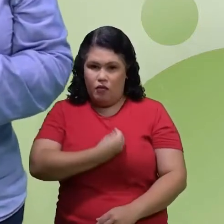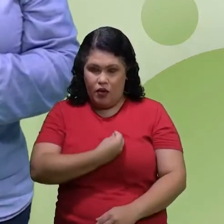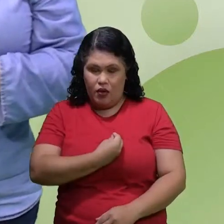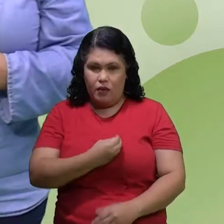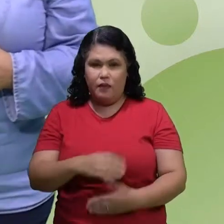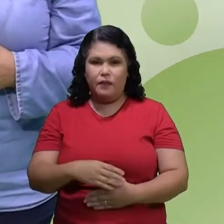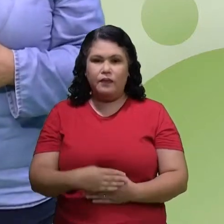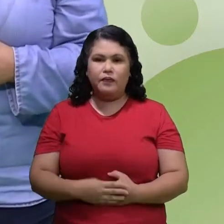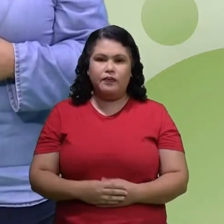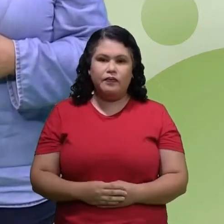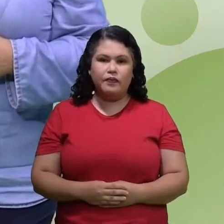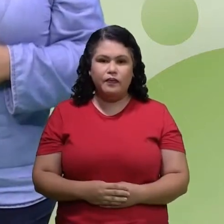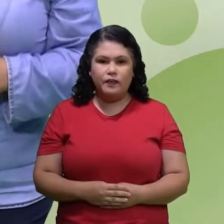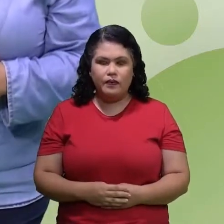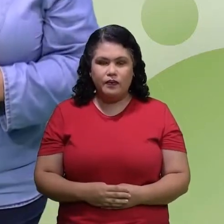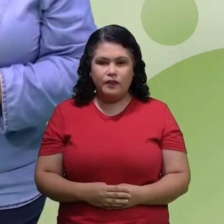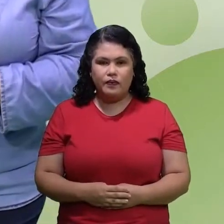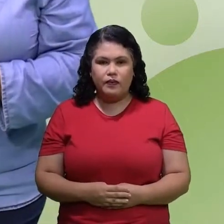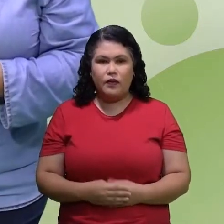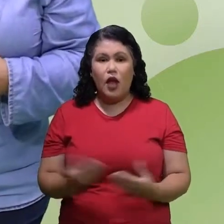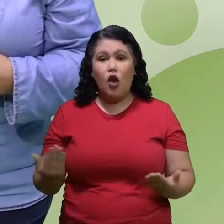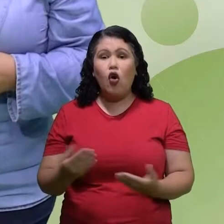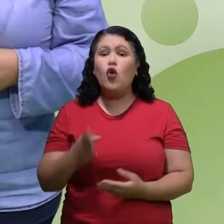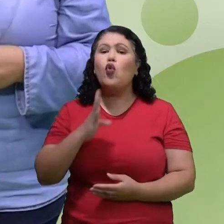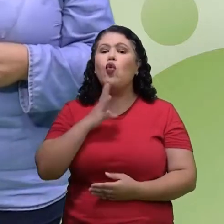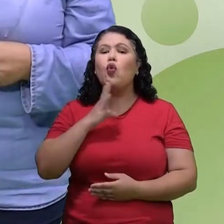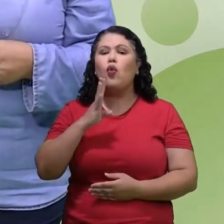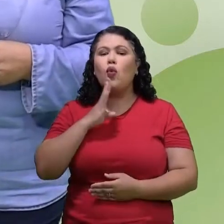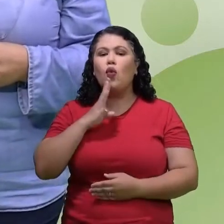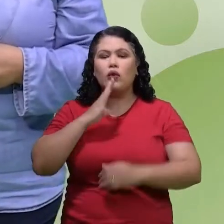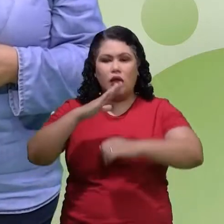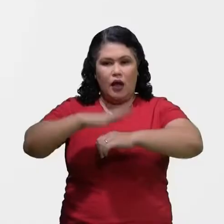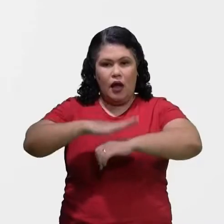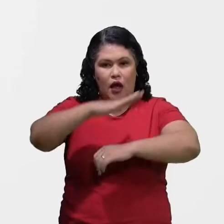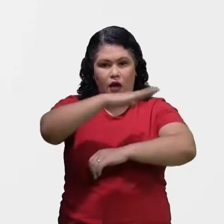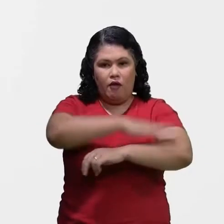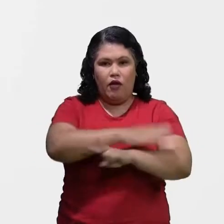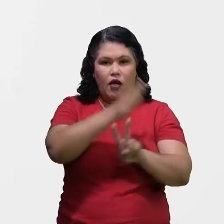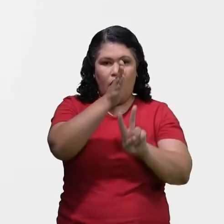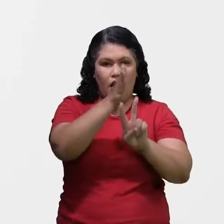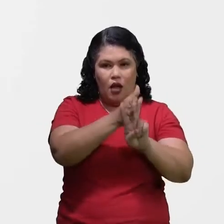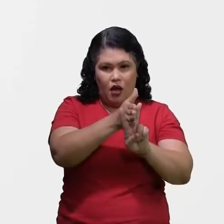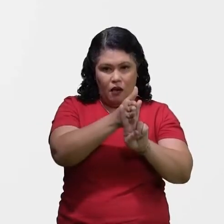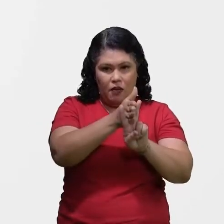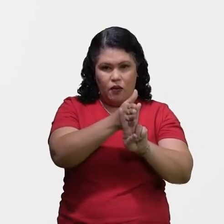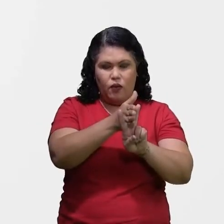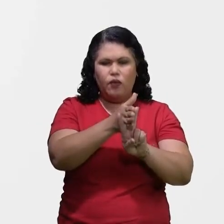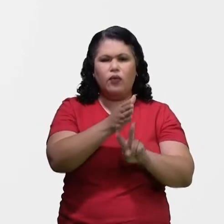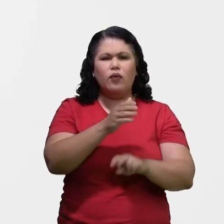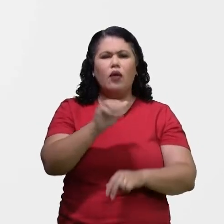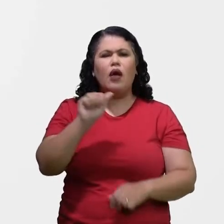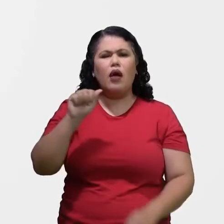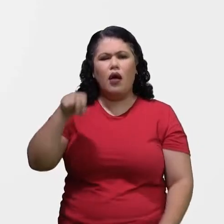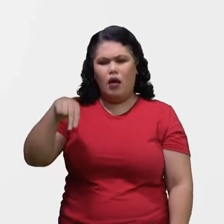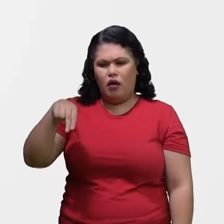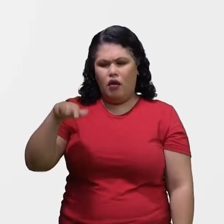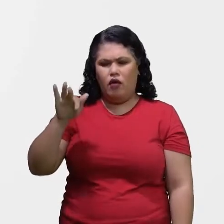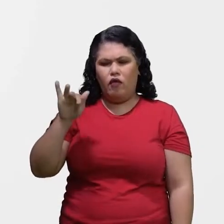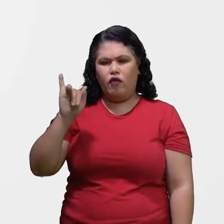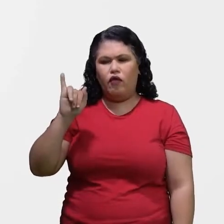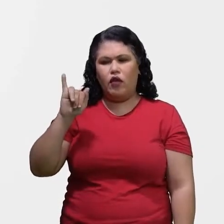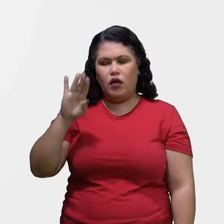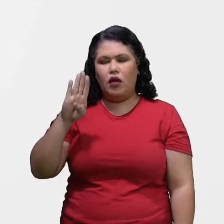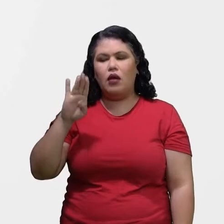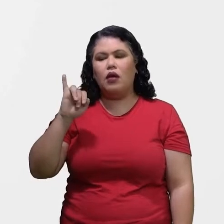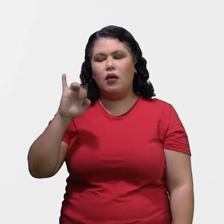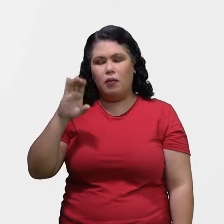aquático. Tudo bem? Vamos aos anfíbios? Vamos ver quais são os anfíbios. Os anfíbios vivem parte da sua vida